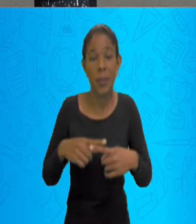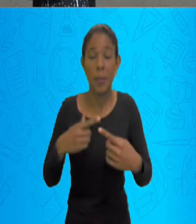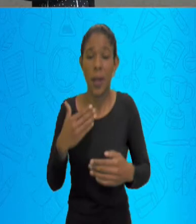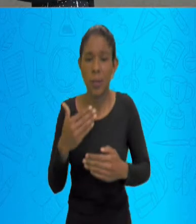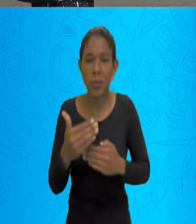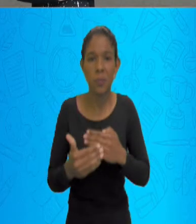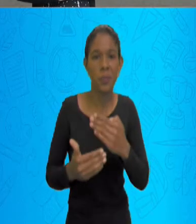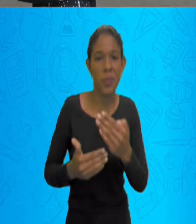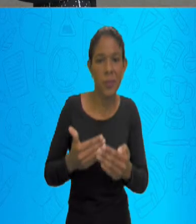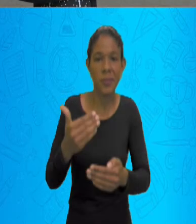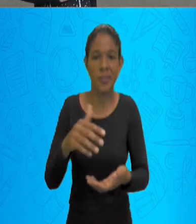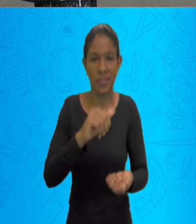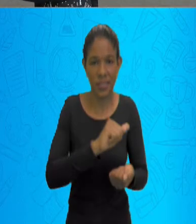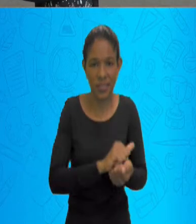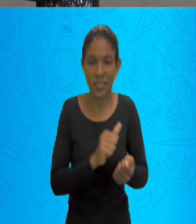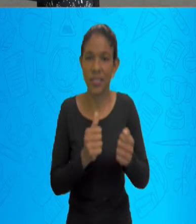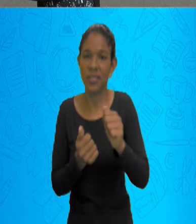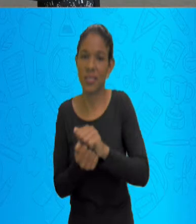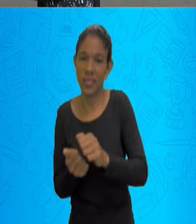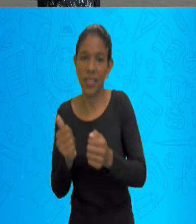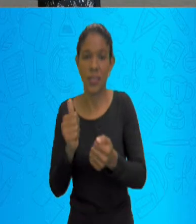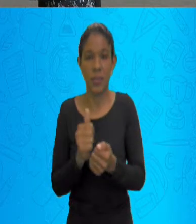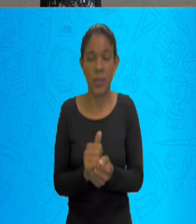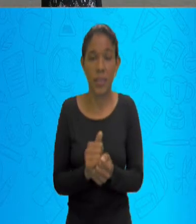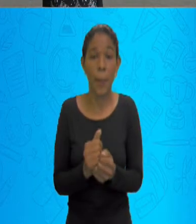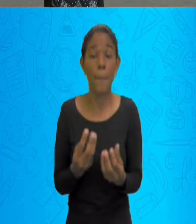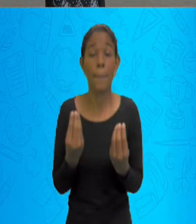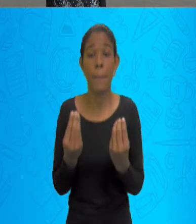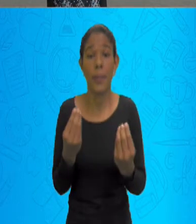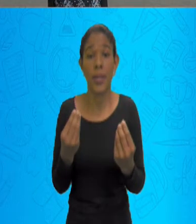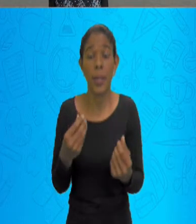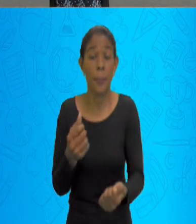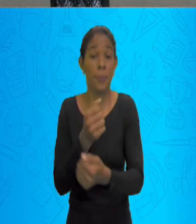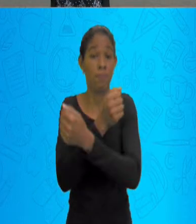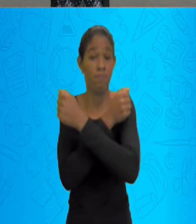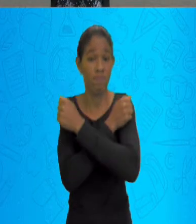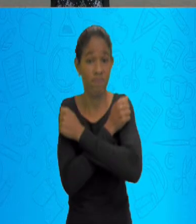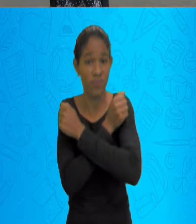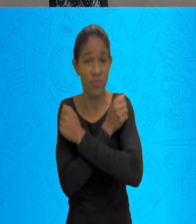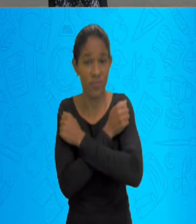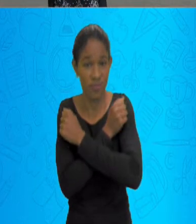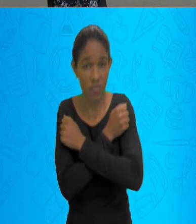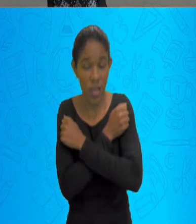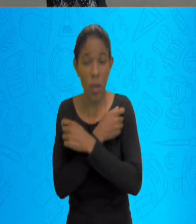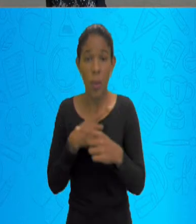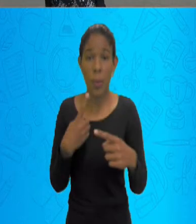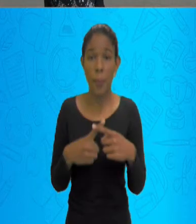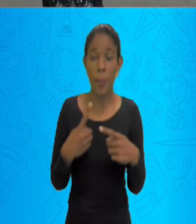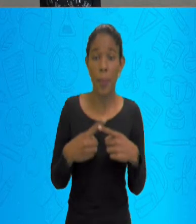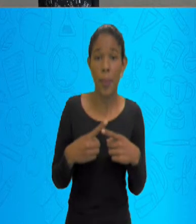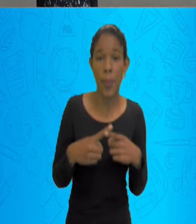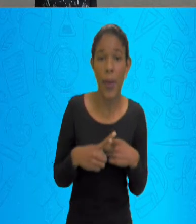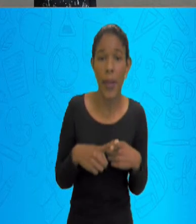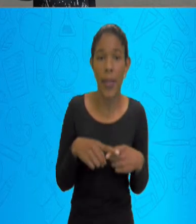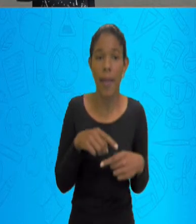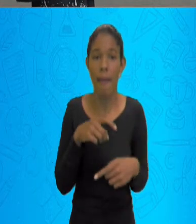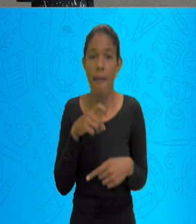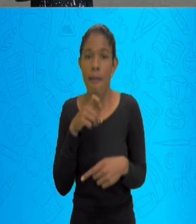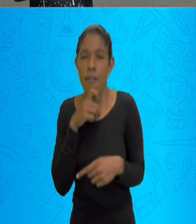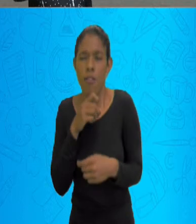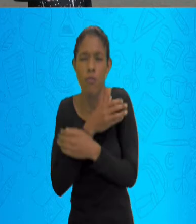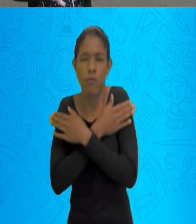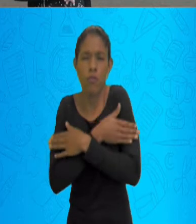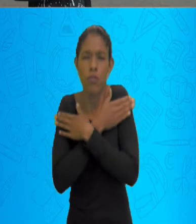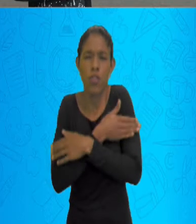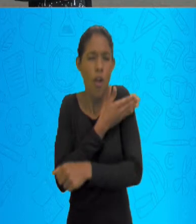ele trouxe para ele, como defesa, né? Porque ele se mistura no meio da neve e quando ele está ali misturadinho,